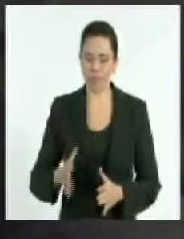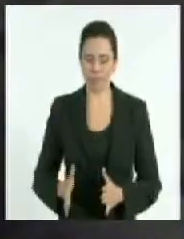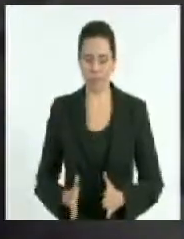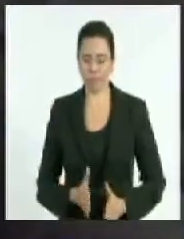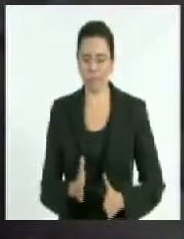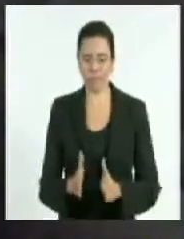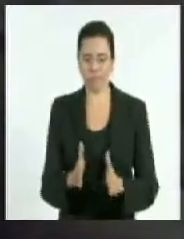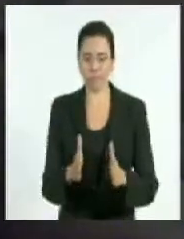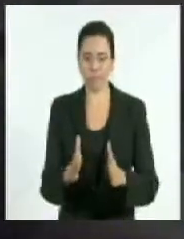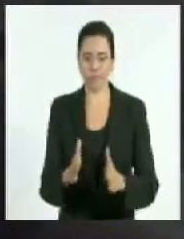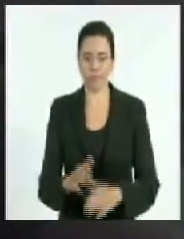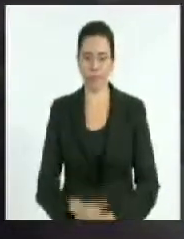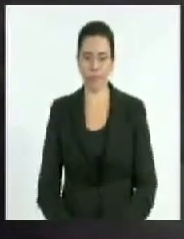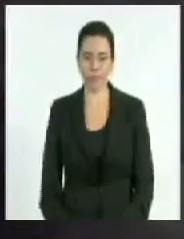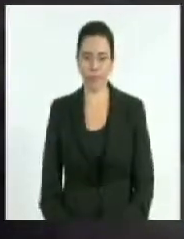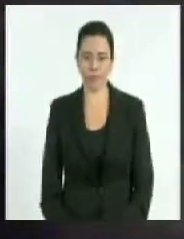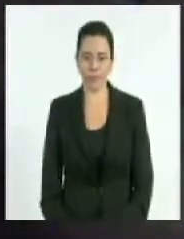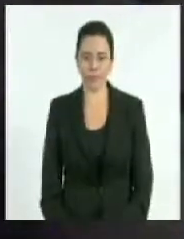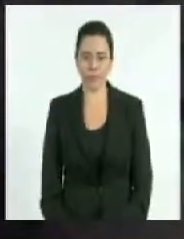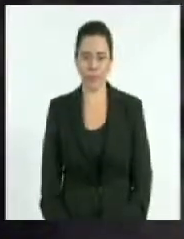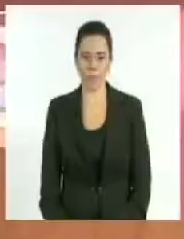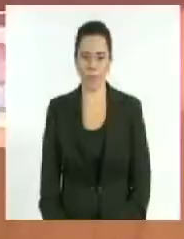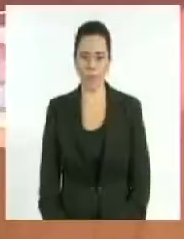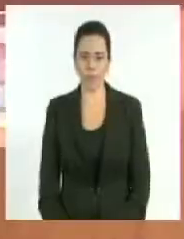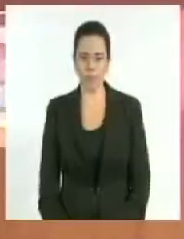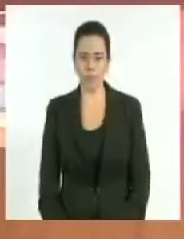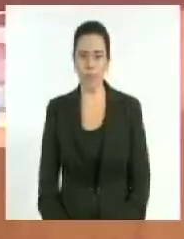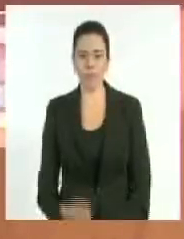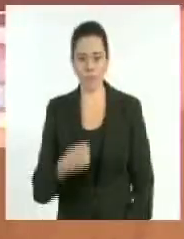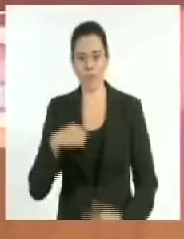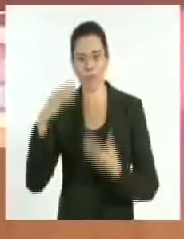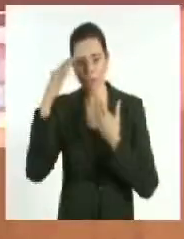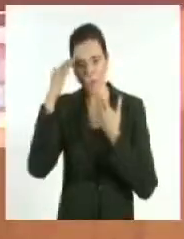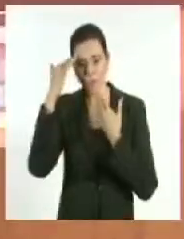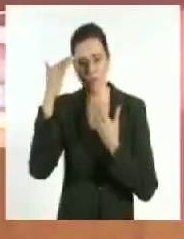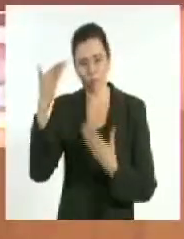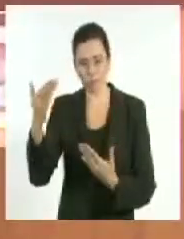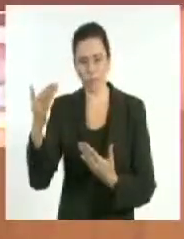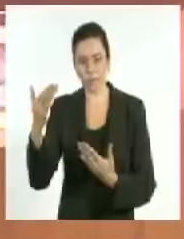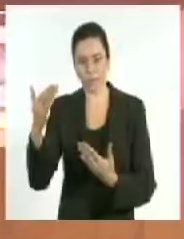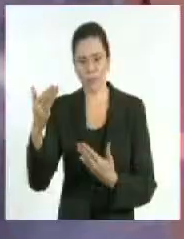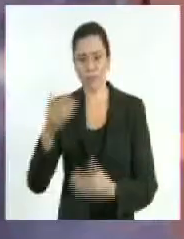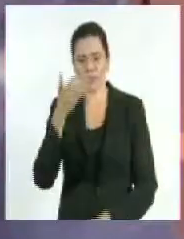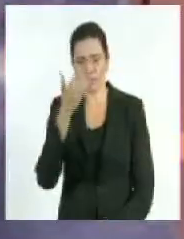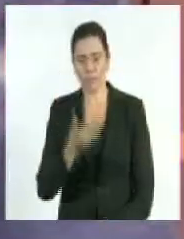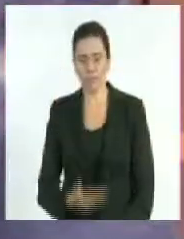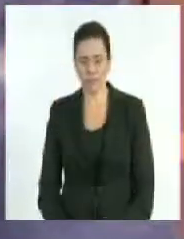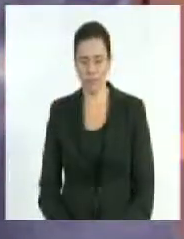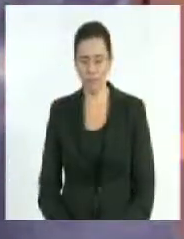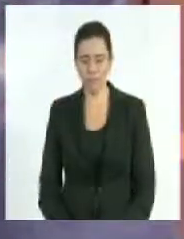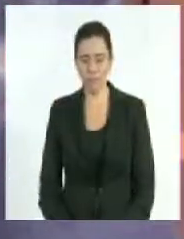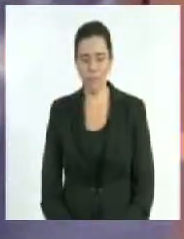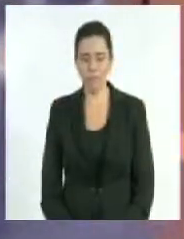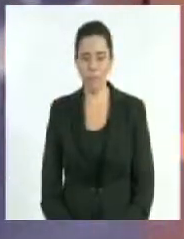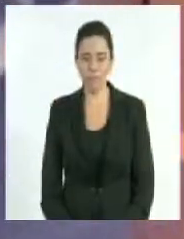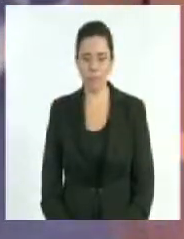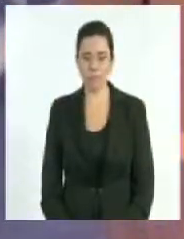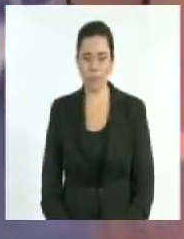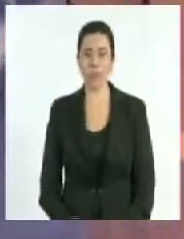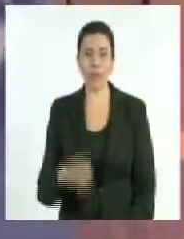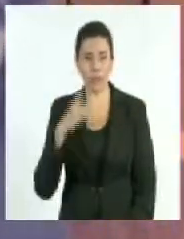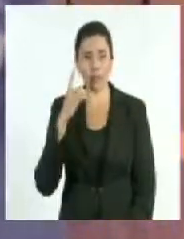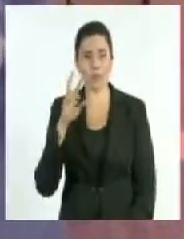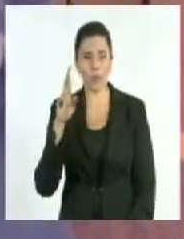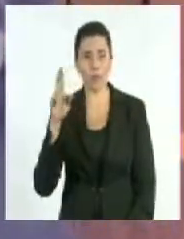nesta casa? Eu agradeço a Vossa Excelência, que é a voz da Deputado Max e deputado Rafael Leitor também. Pois não. É a voz